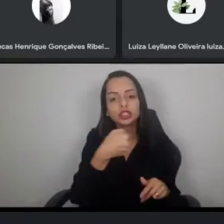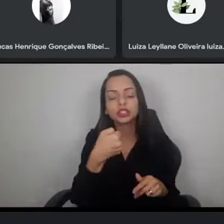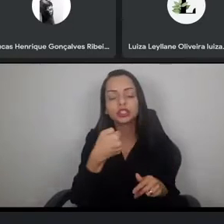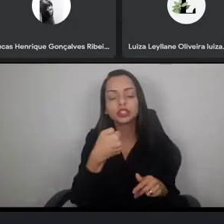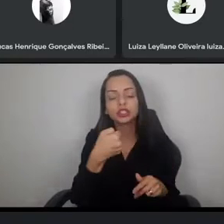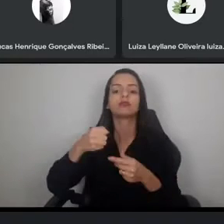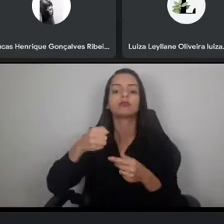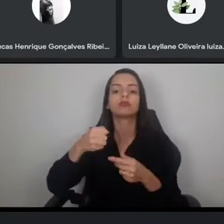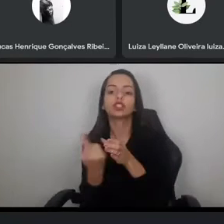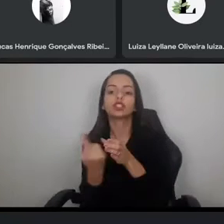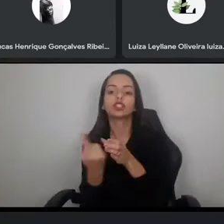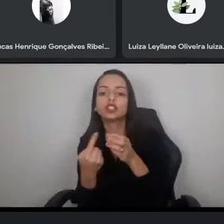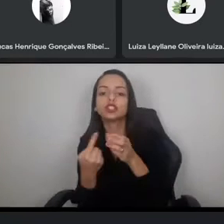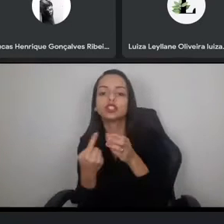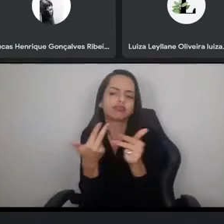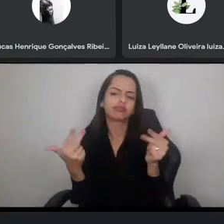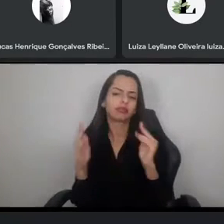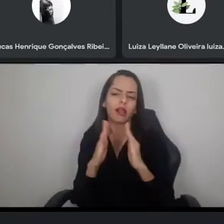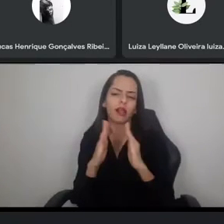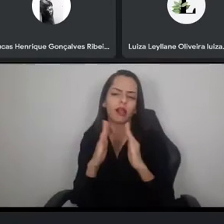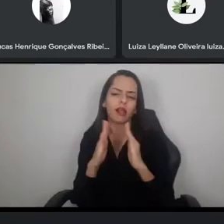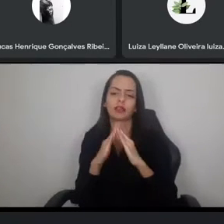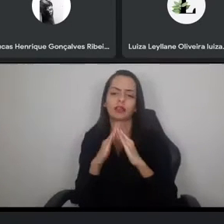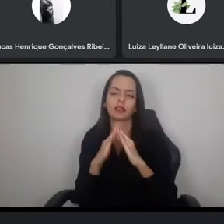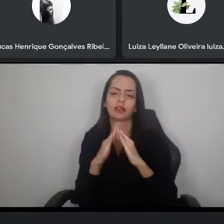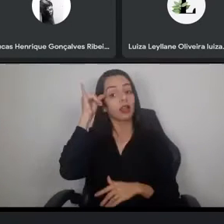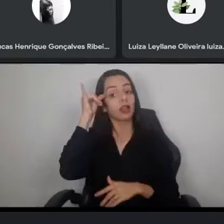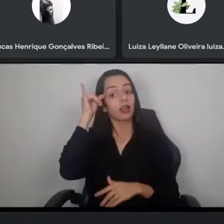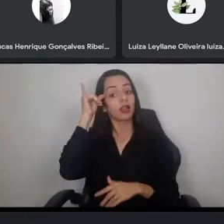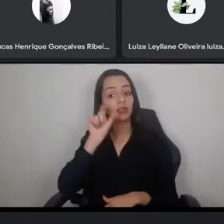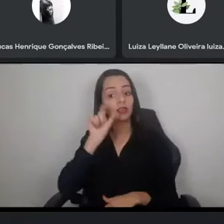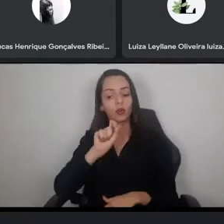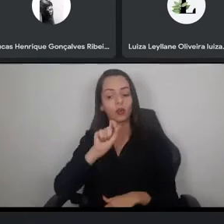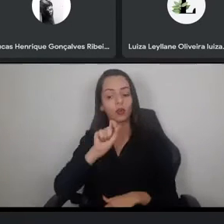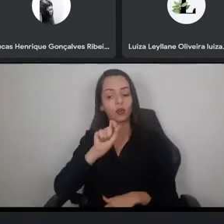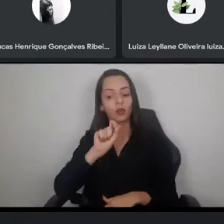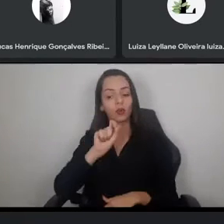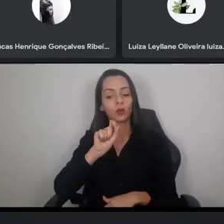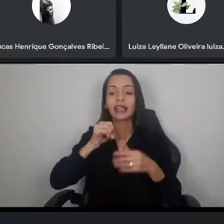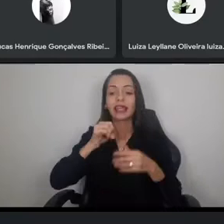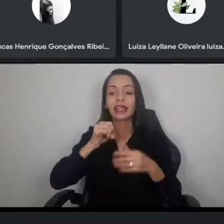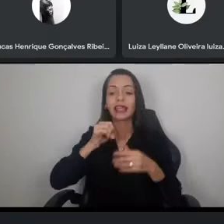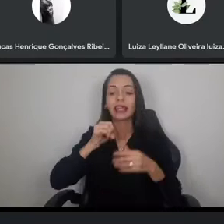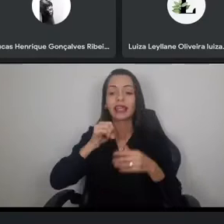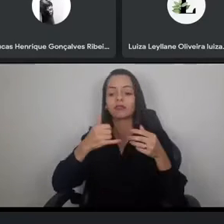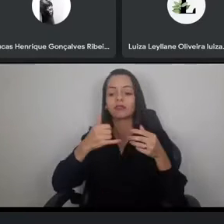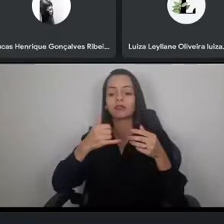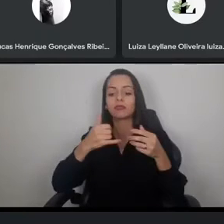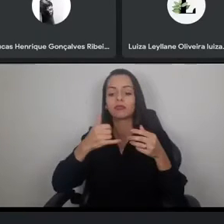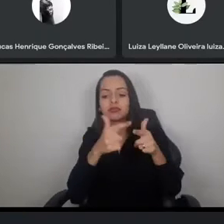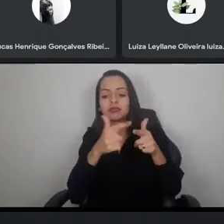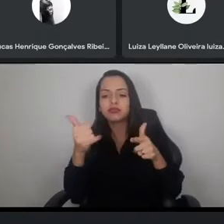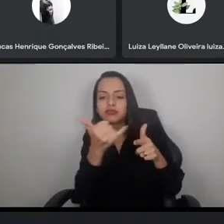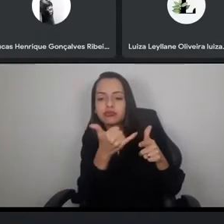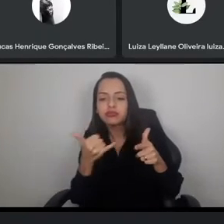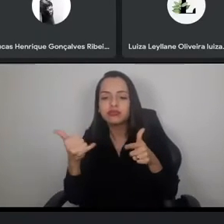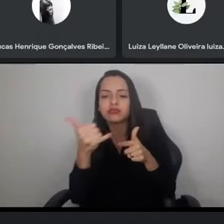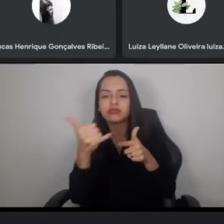evitar que venha a ter, para evitar a sobrecarga, o mau contato e o curto-circuito.